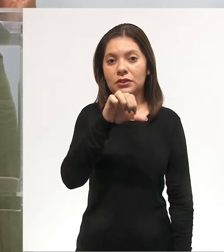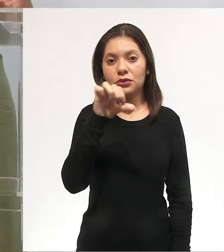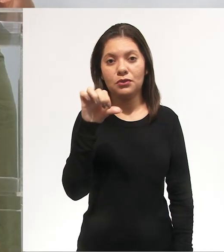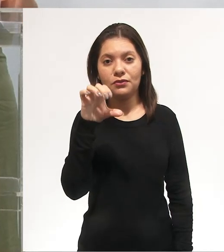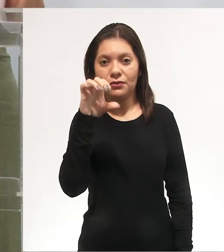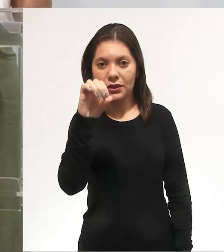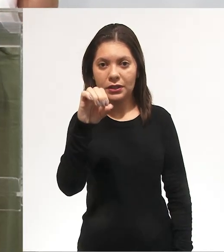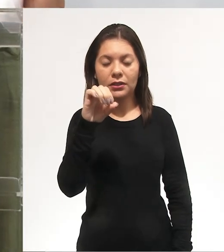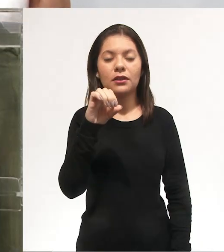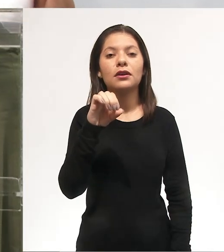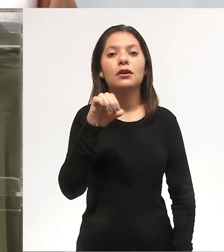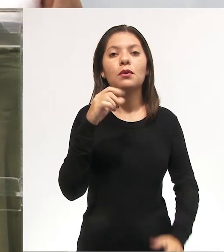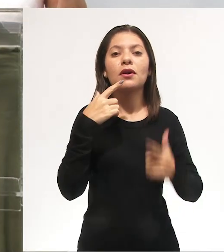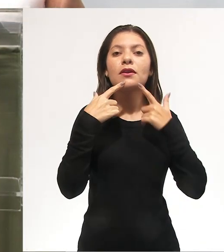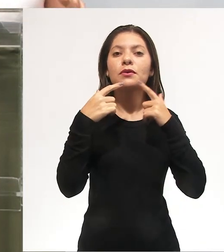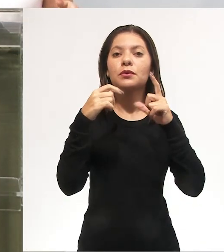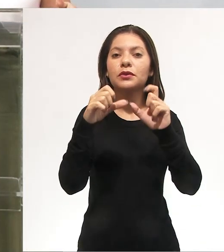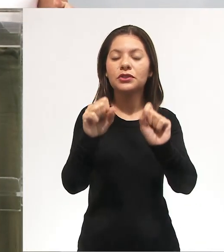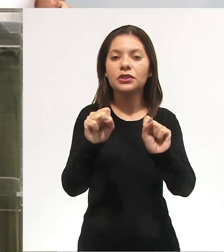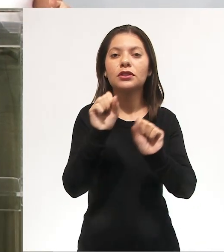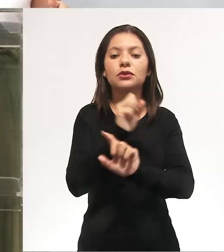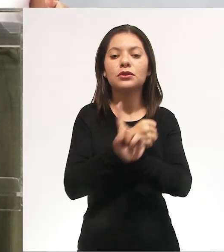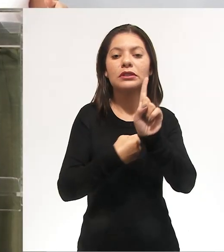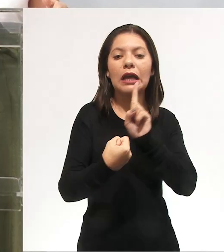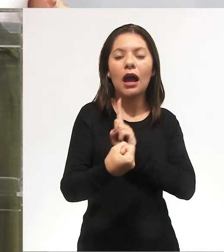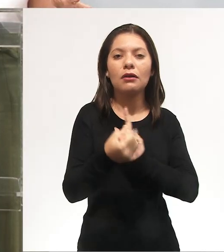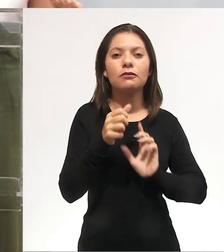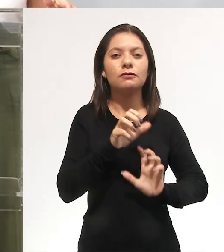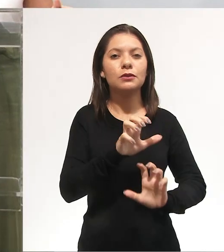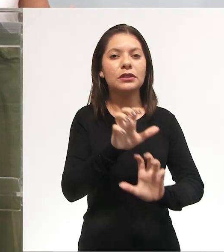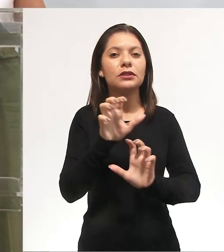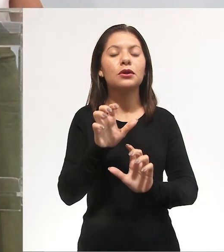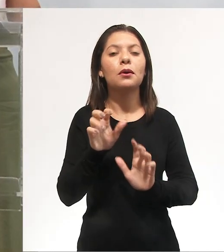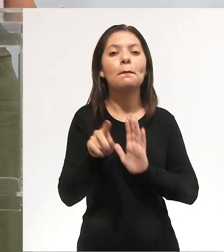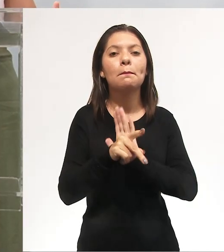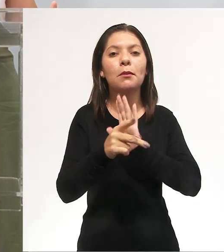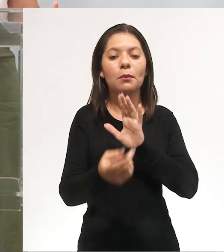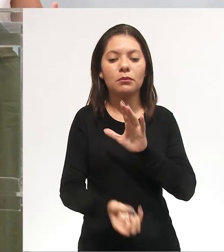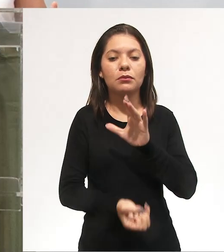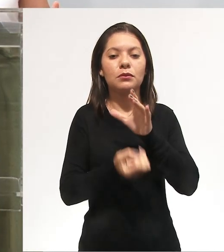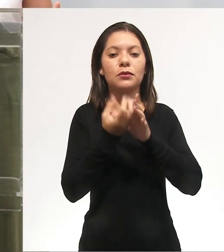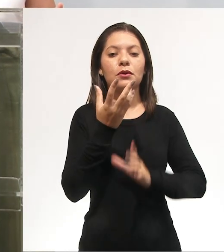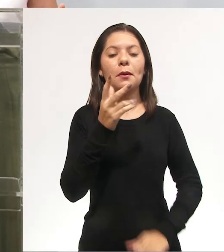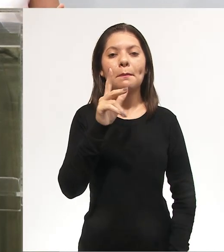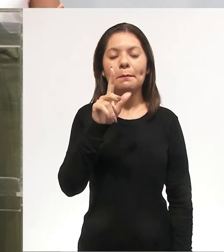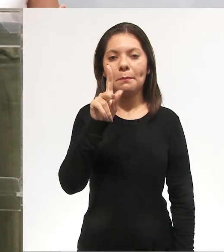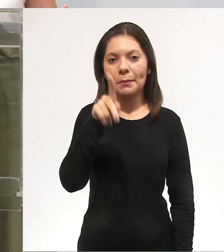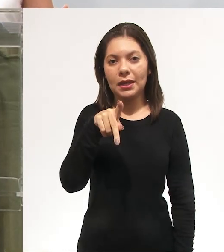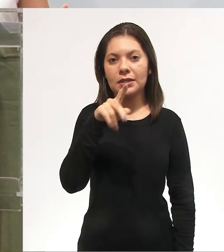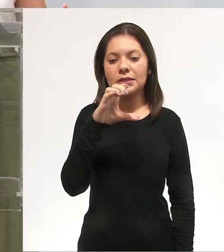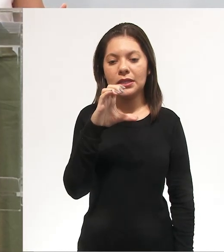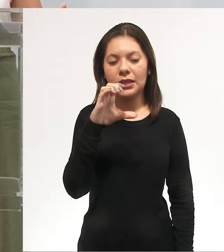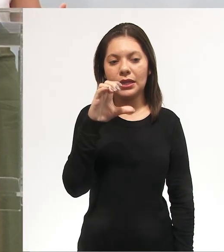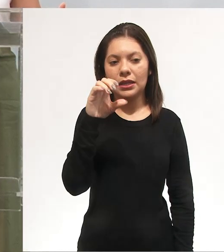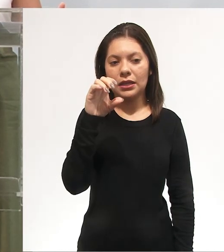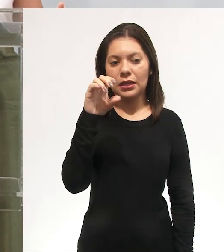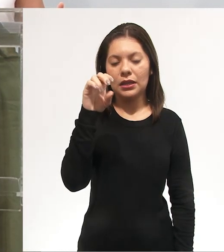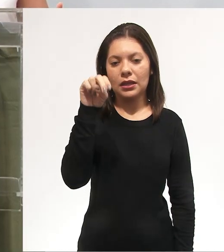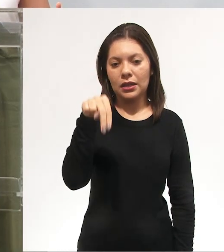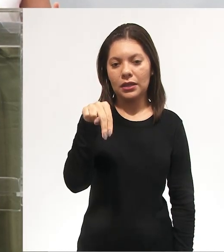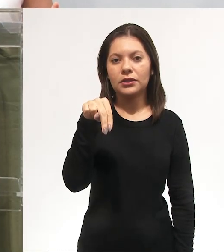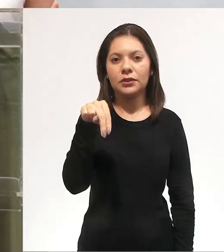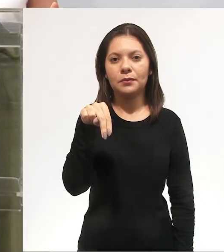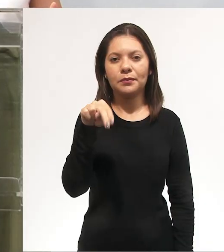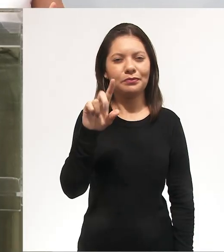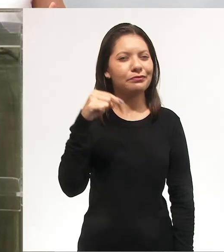linguística textual, que influenciou diretamente na elaboração dos PCNs, que são os parâmetros curriculares nacionais,